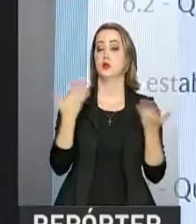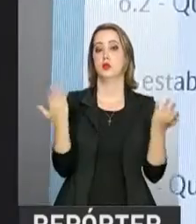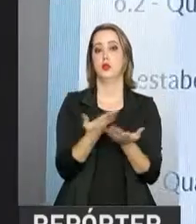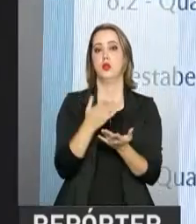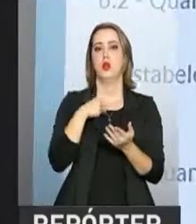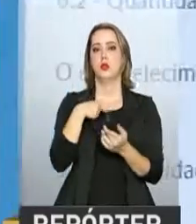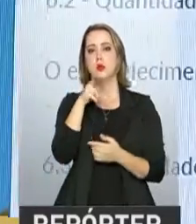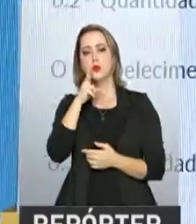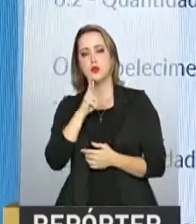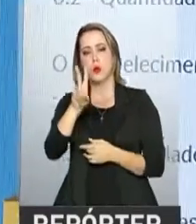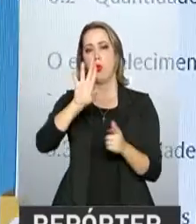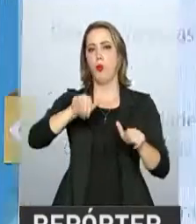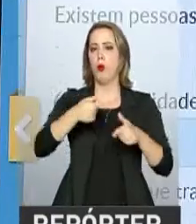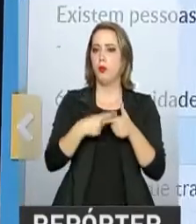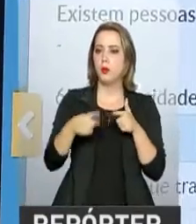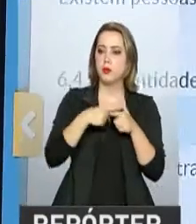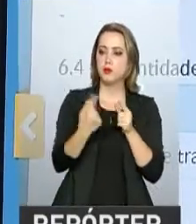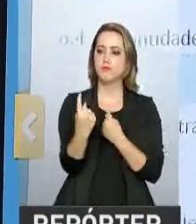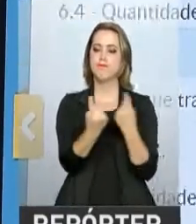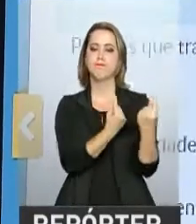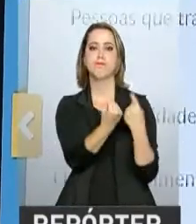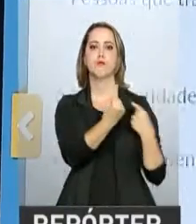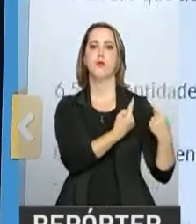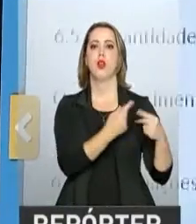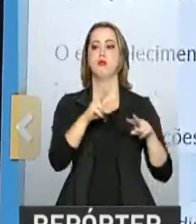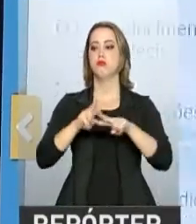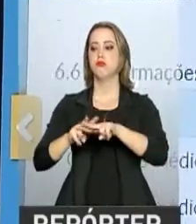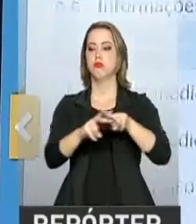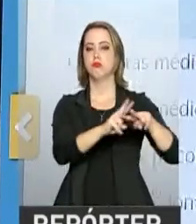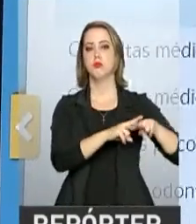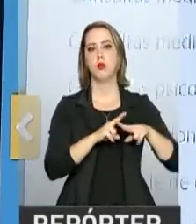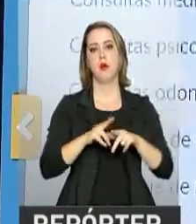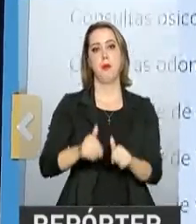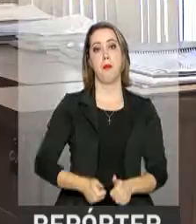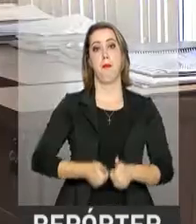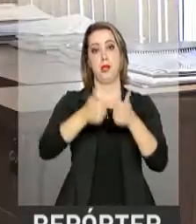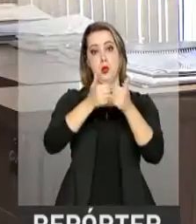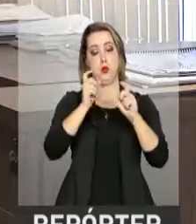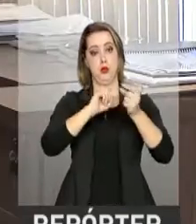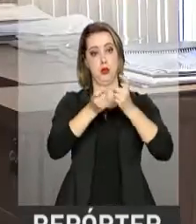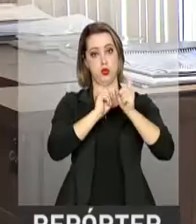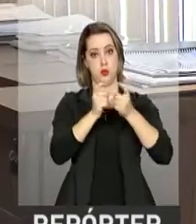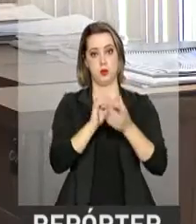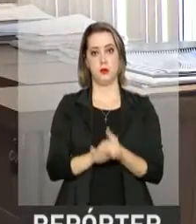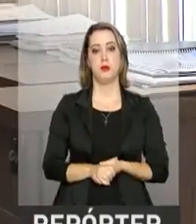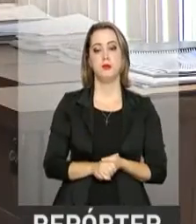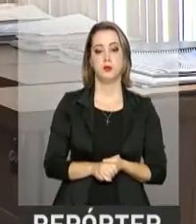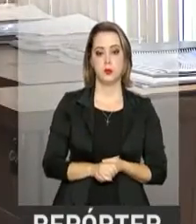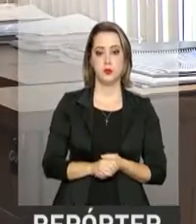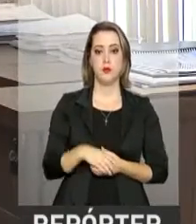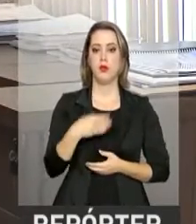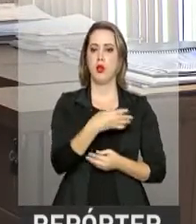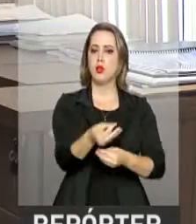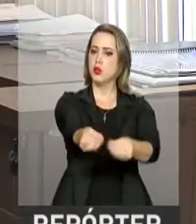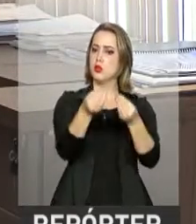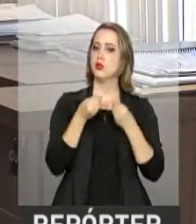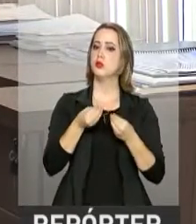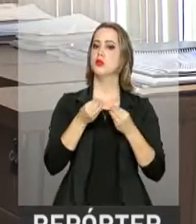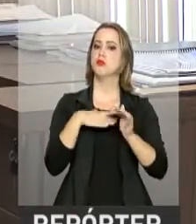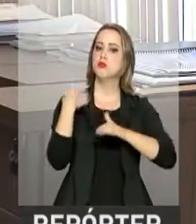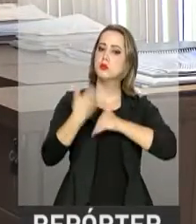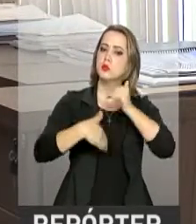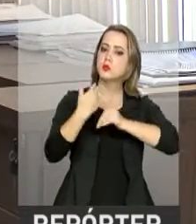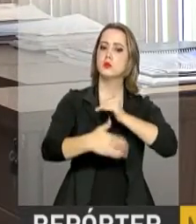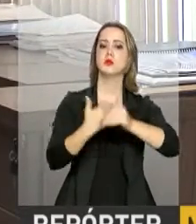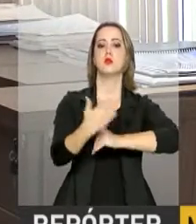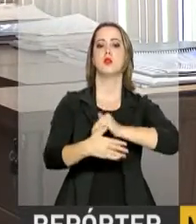mapear a situação dos presídios e aprimorar a gestão das unidades isso nos dá ferramentas de desenvolvermos